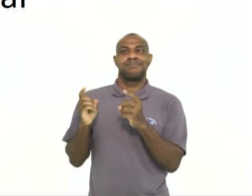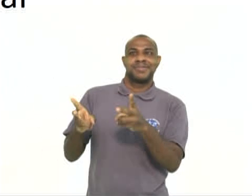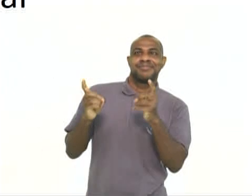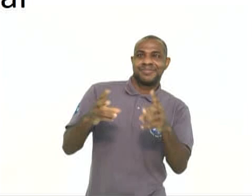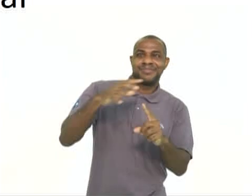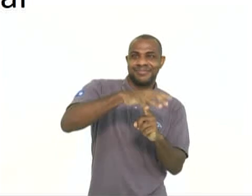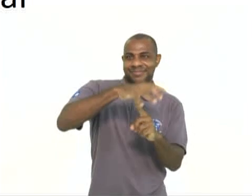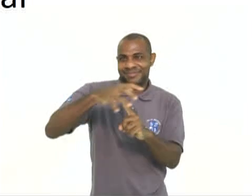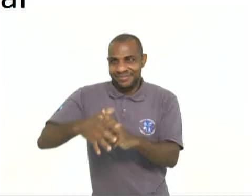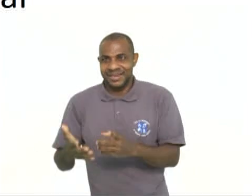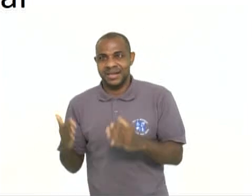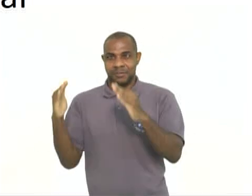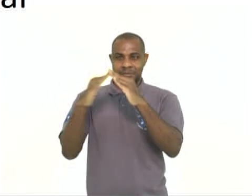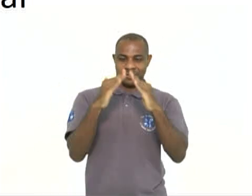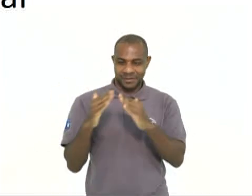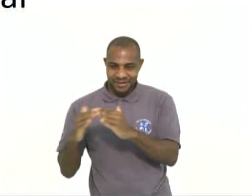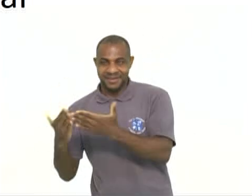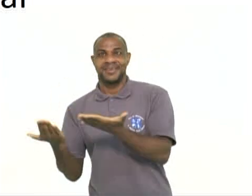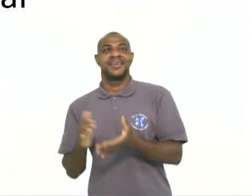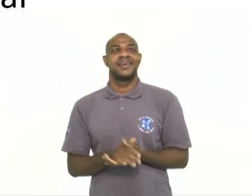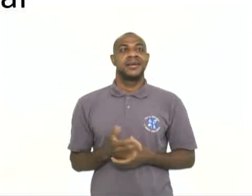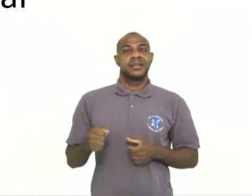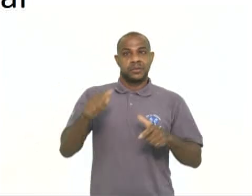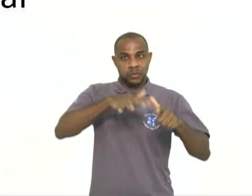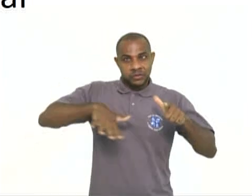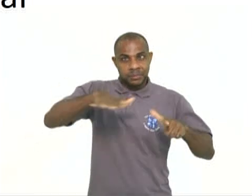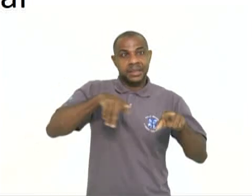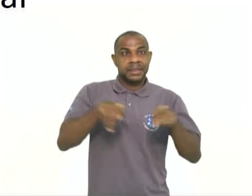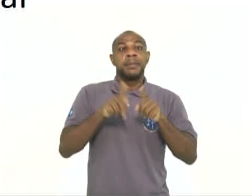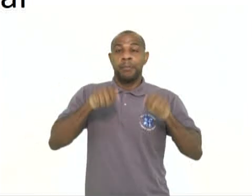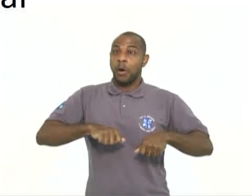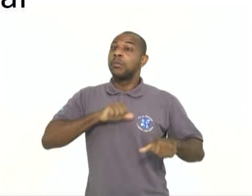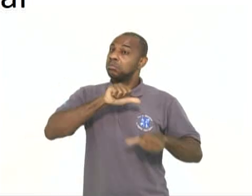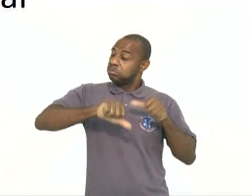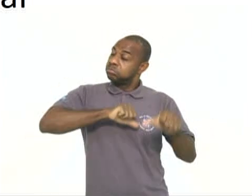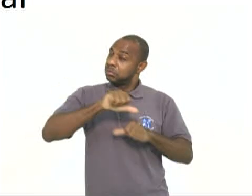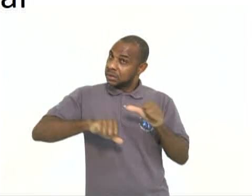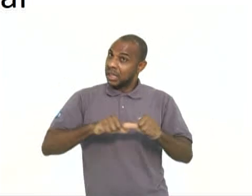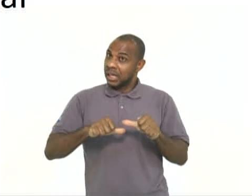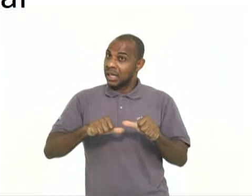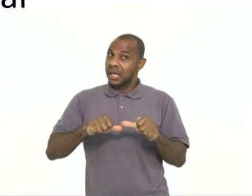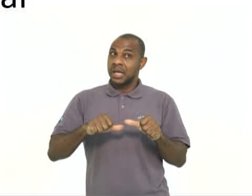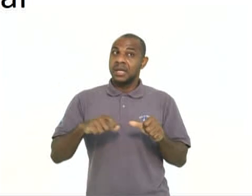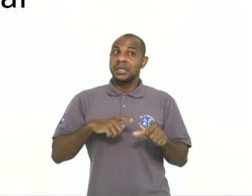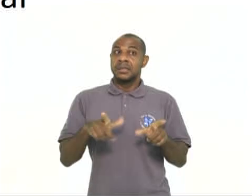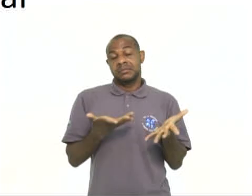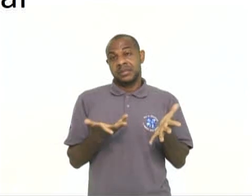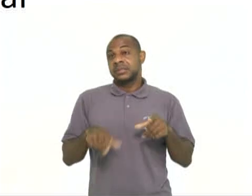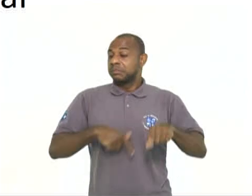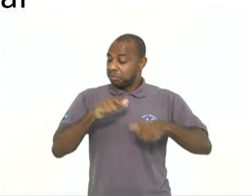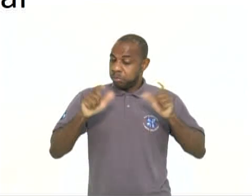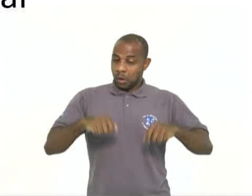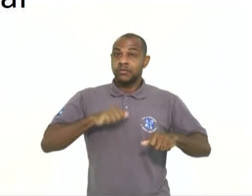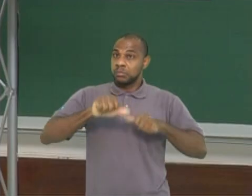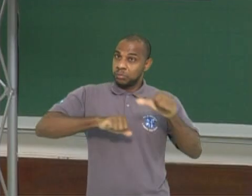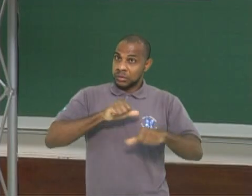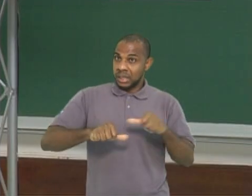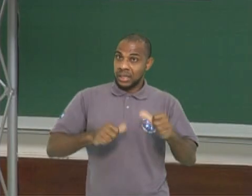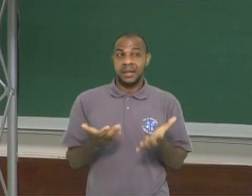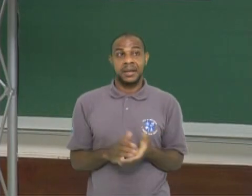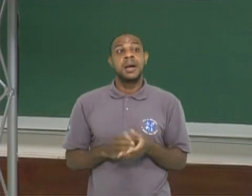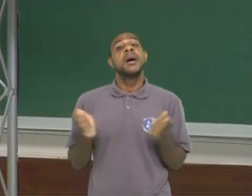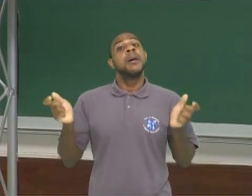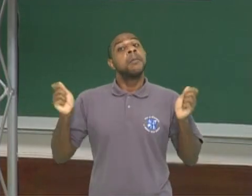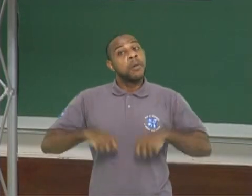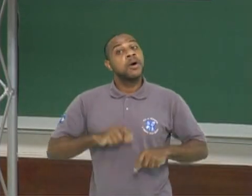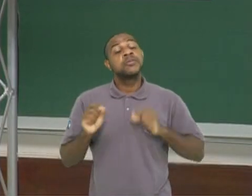moradia e etc. Os espaços também podem mudar de forma ou função. Então, pode